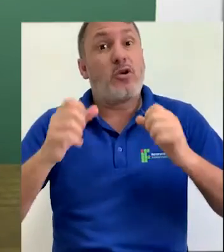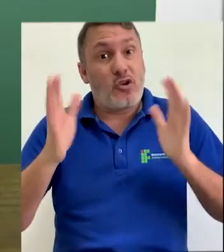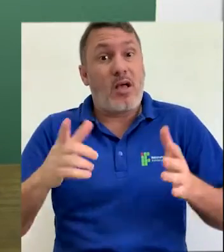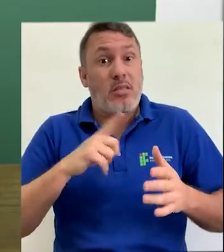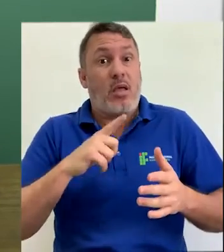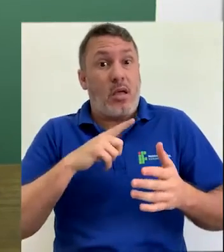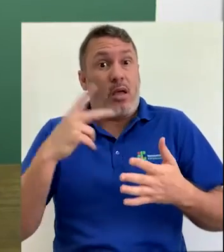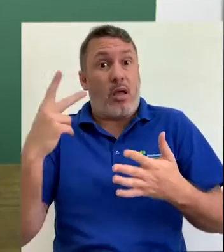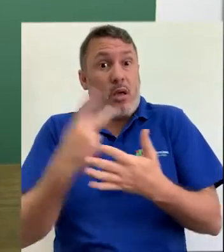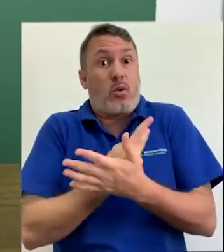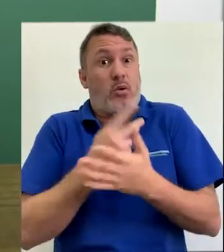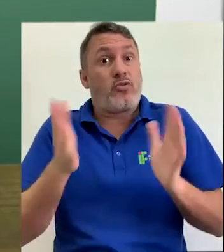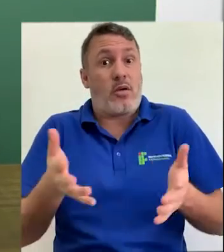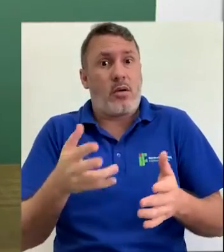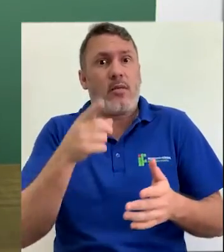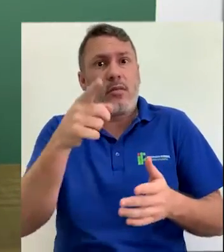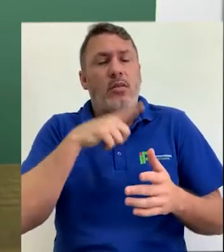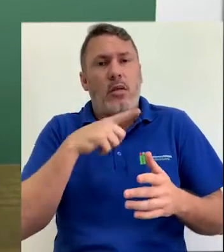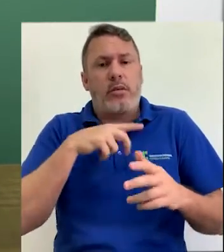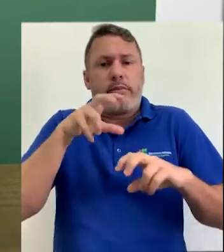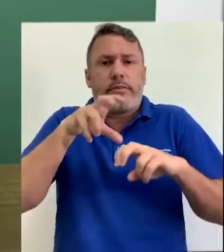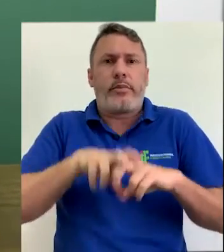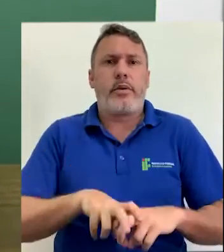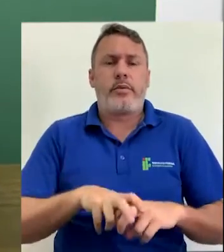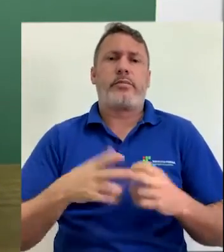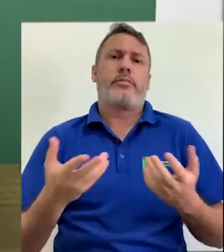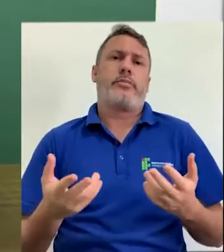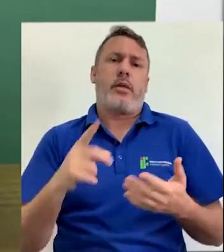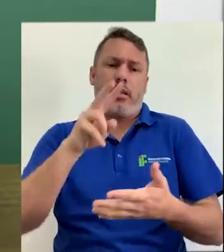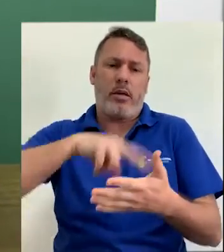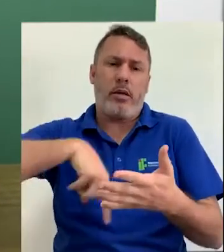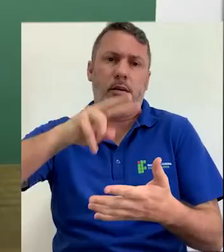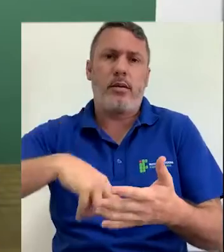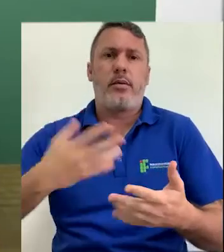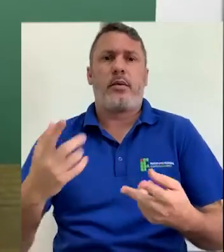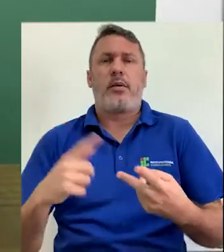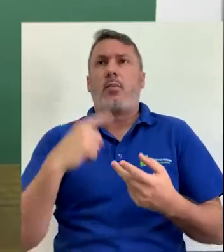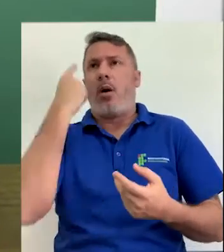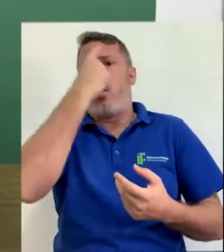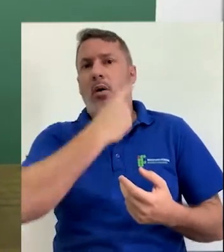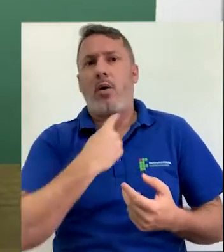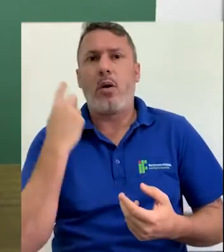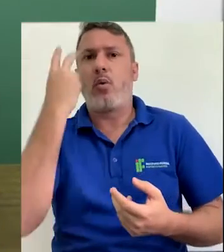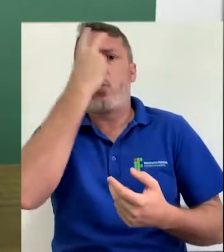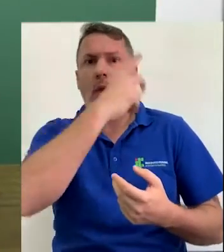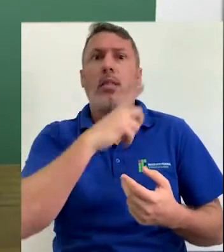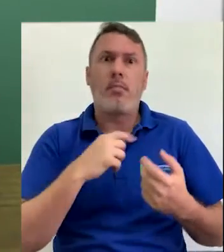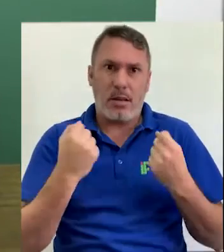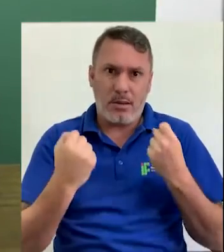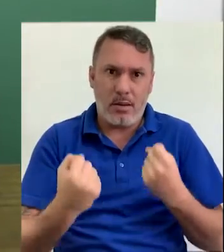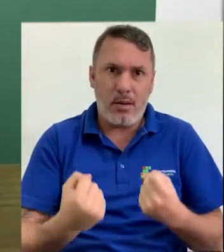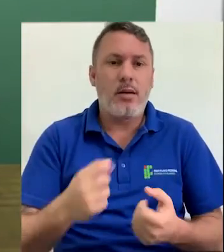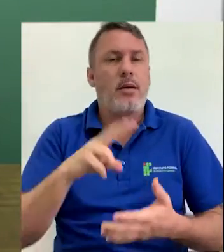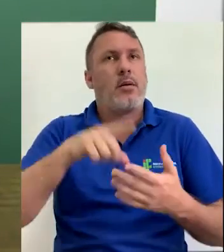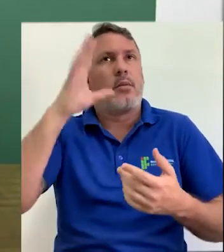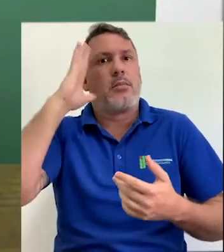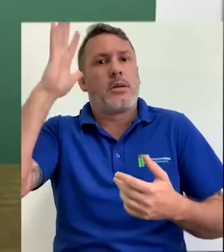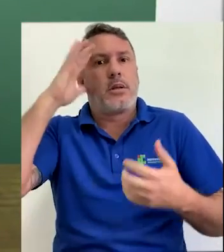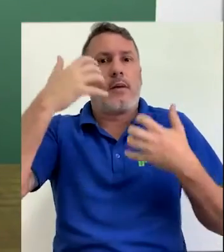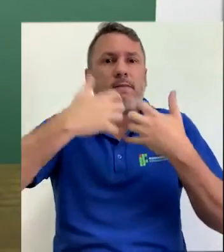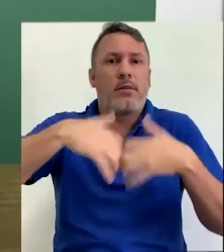acontecendo. Você está sentado, sentada, lendo 1 hora, 2 horas, pensando.